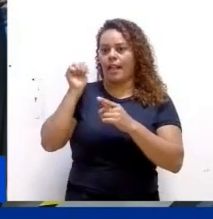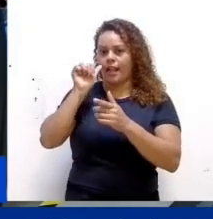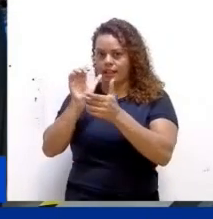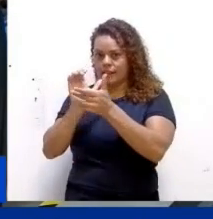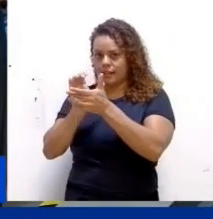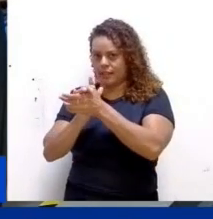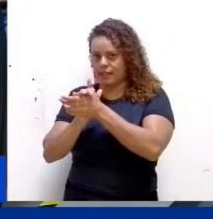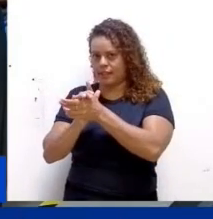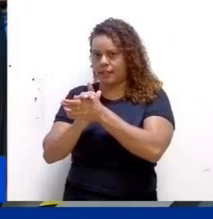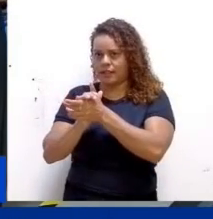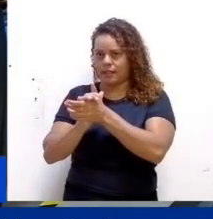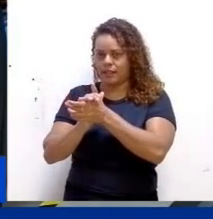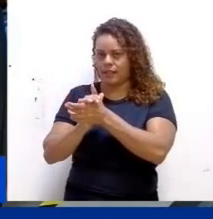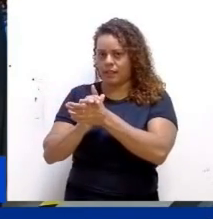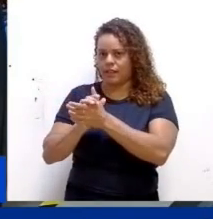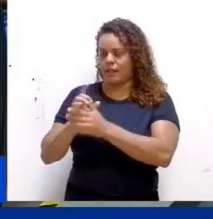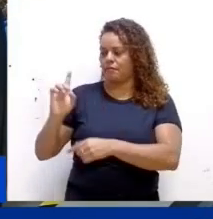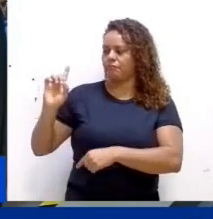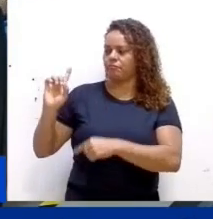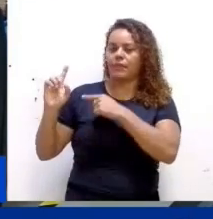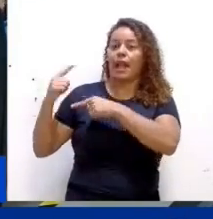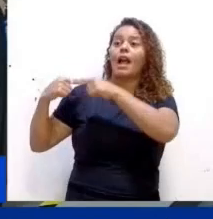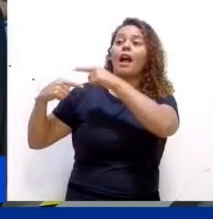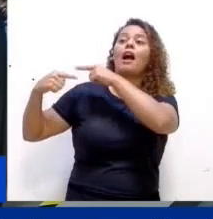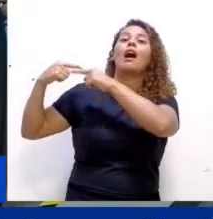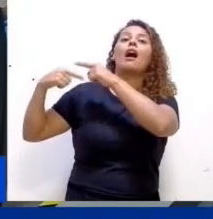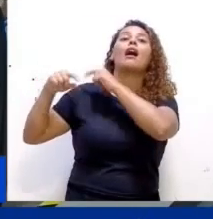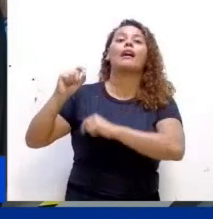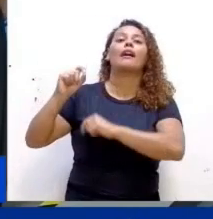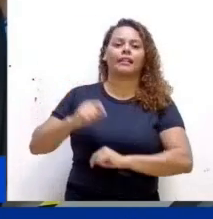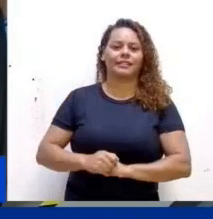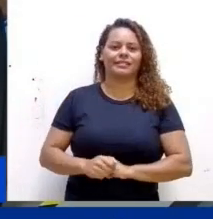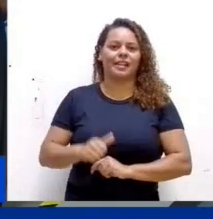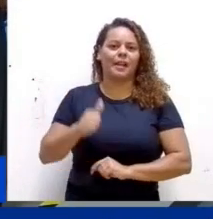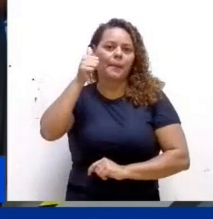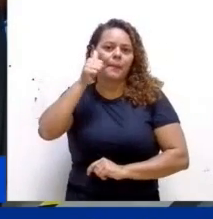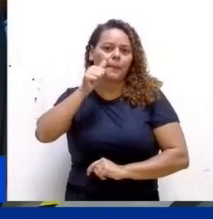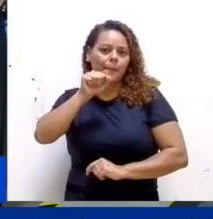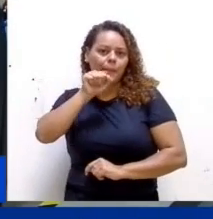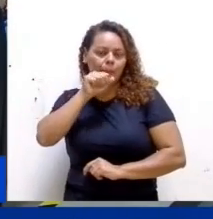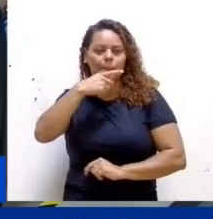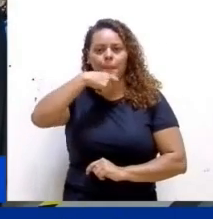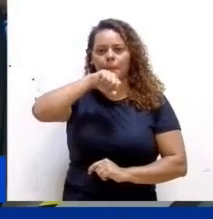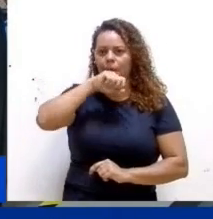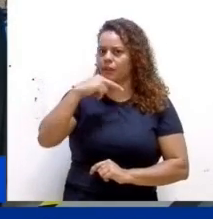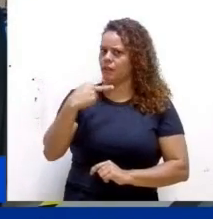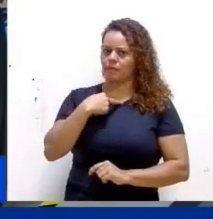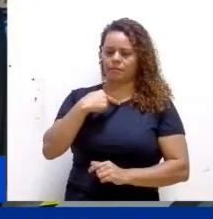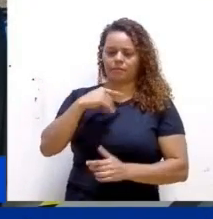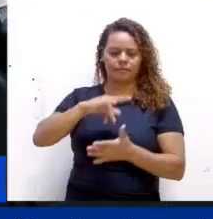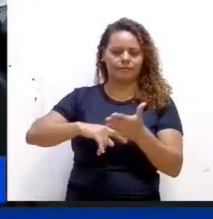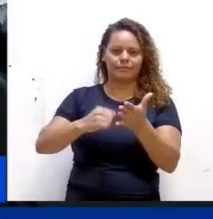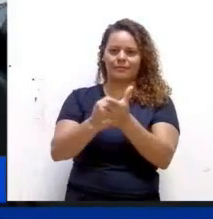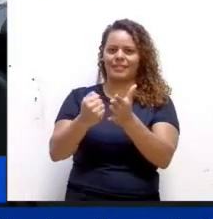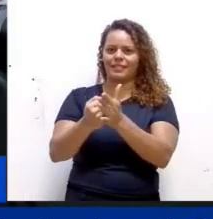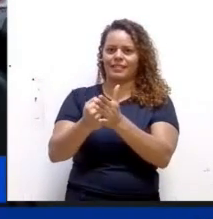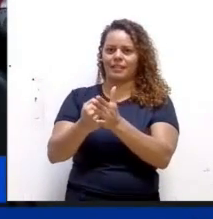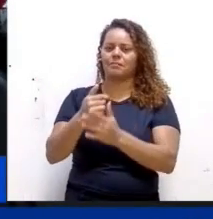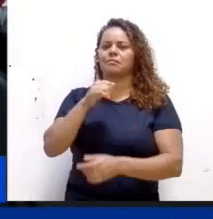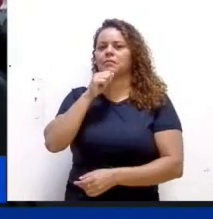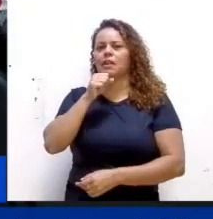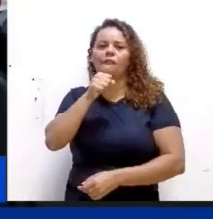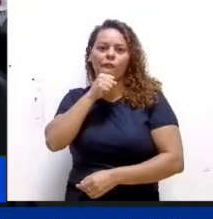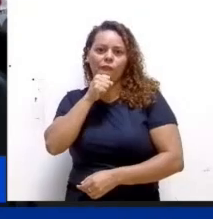Quem são os nossos ascendentes? Os nossos pais. Quem mais? Os nossos avós.